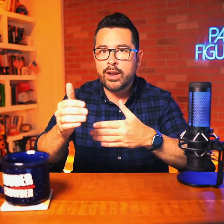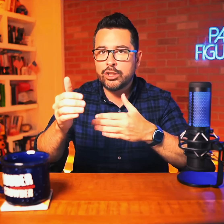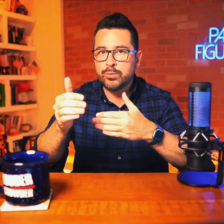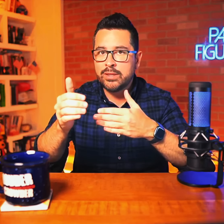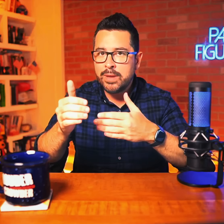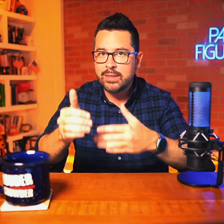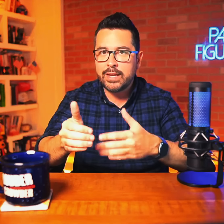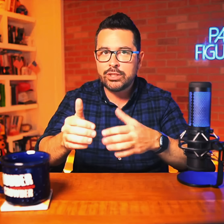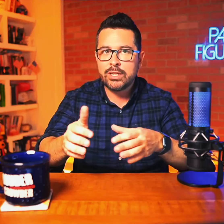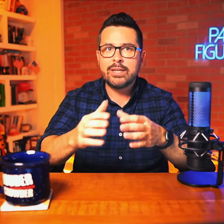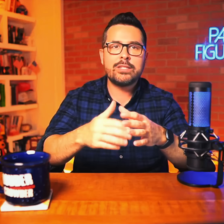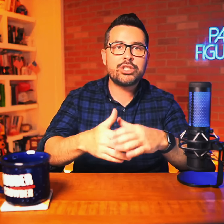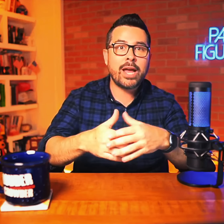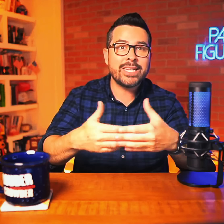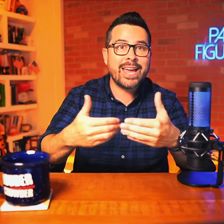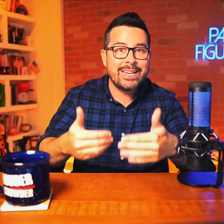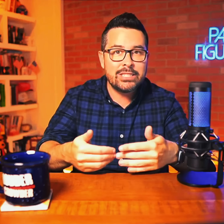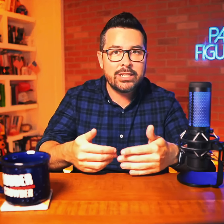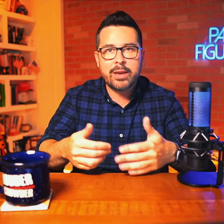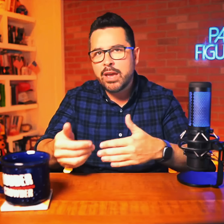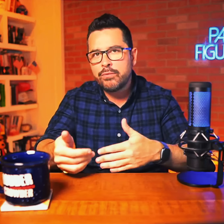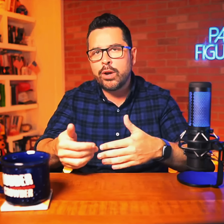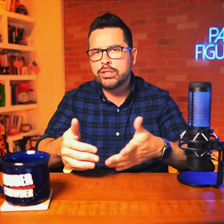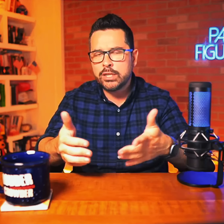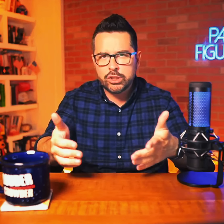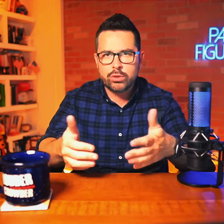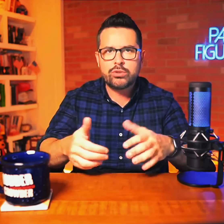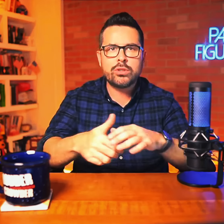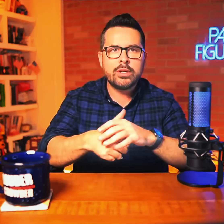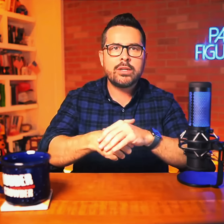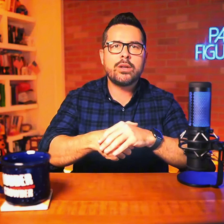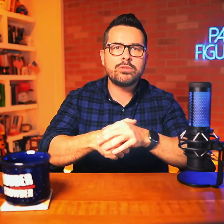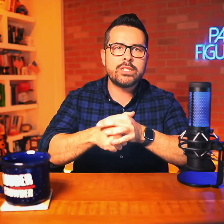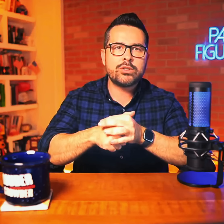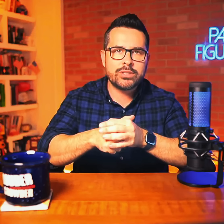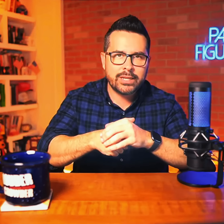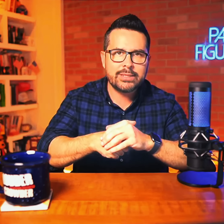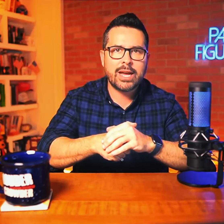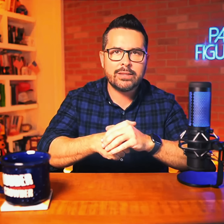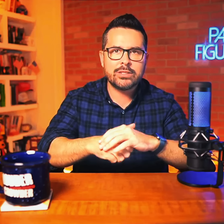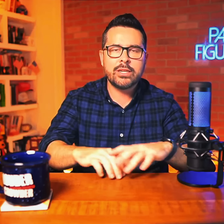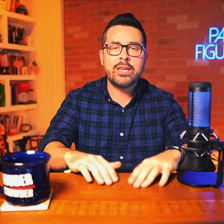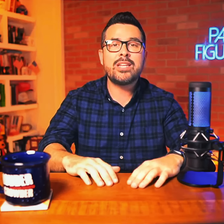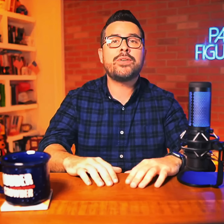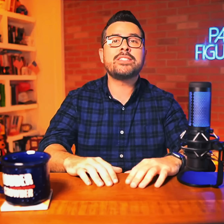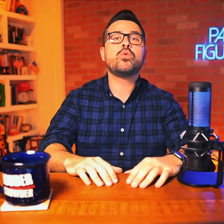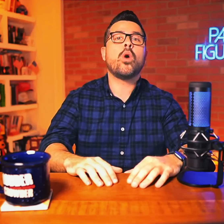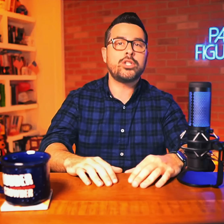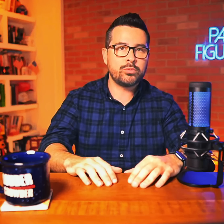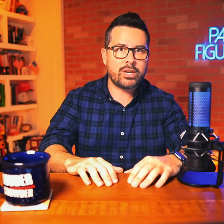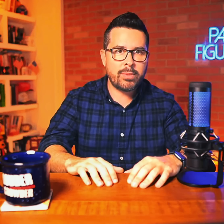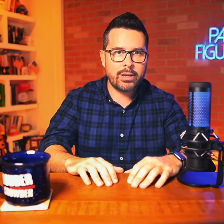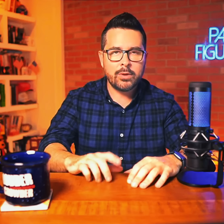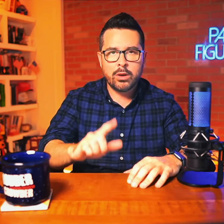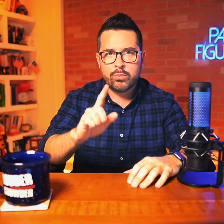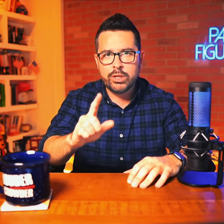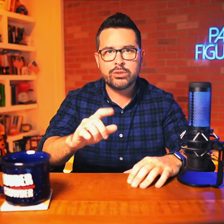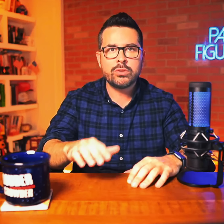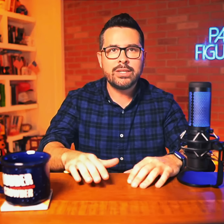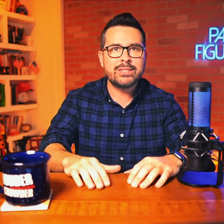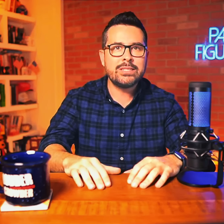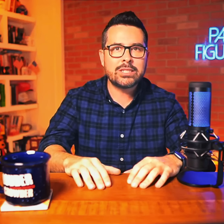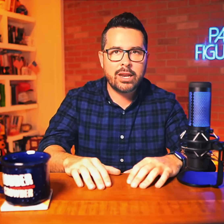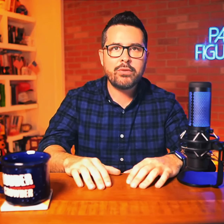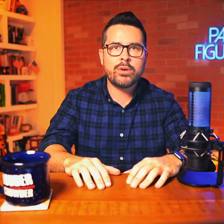apoiadores do jornalismo independente, dedicados a garantir que a minha voz e a de outros não sejam silenciadas. E eles fazem um ótimo trabalho. Por